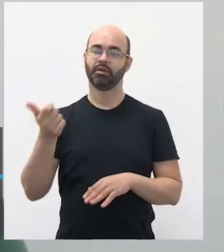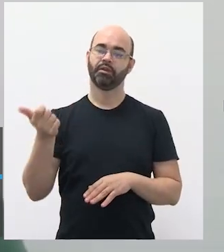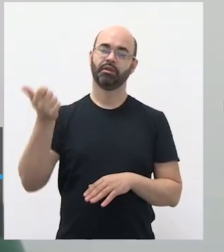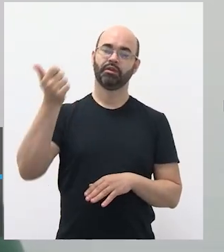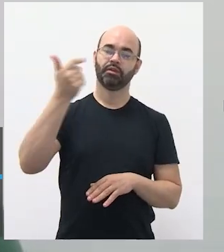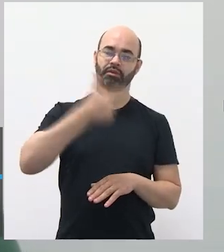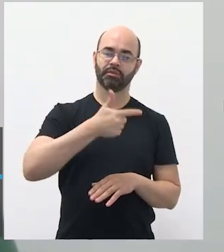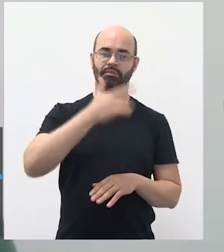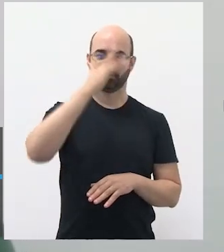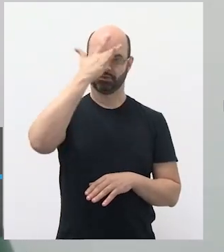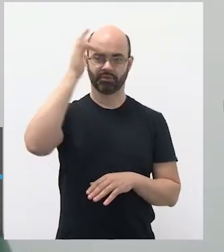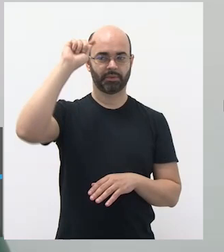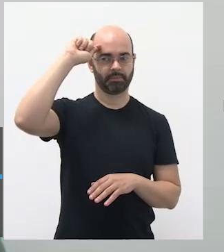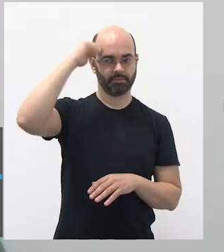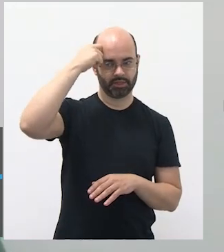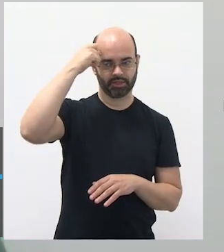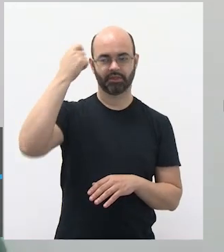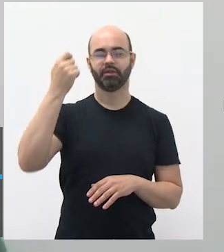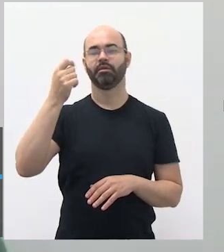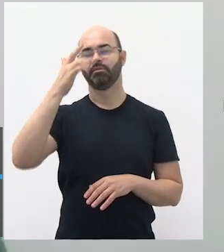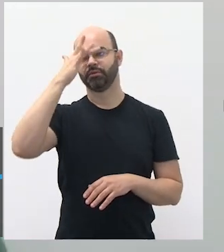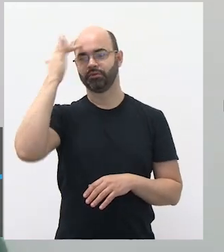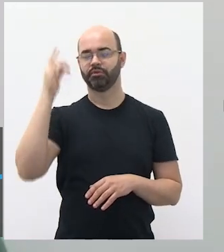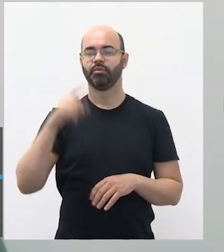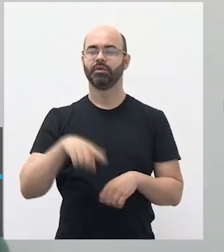pessoas pretas e pardas, né?